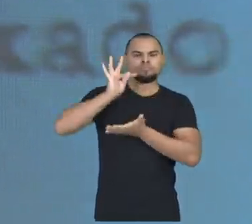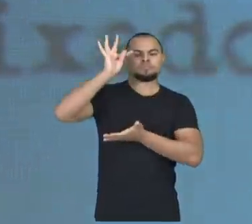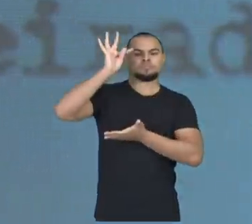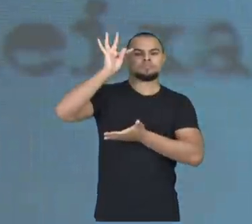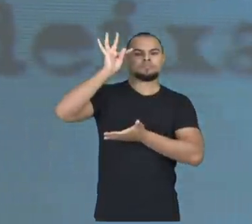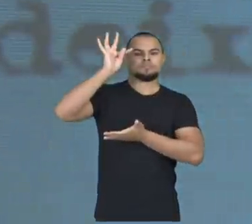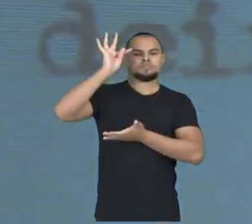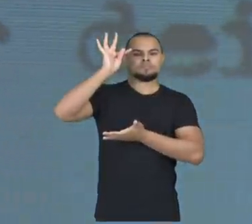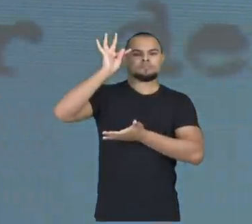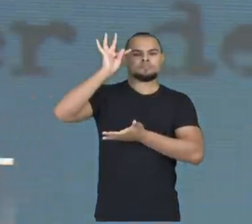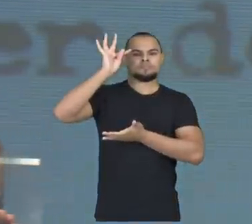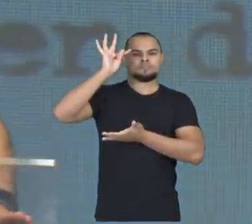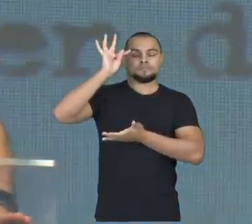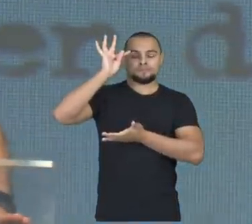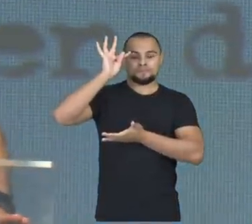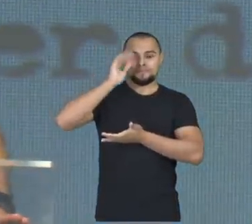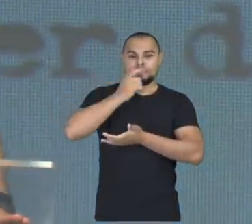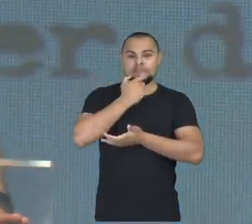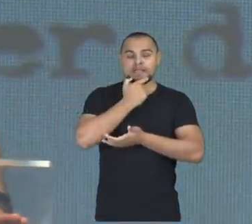inglês,